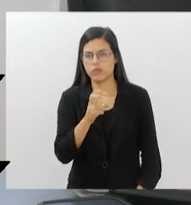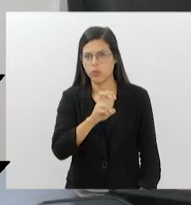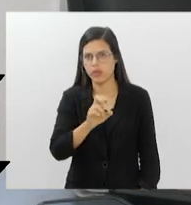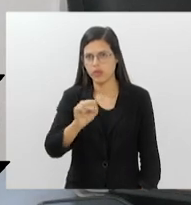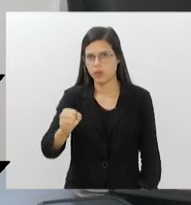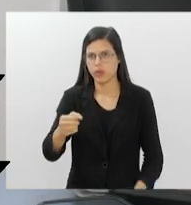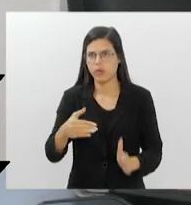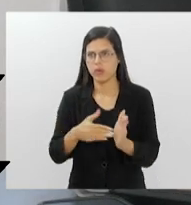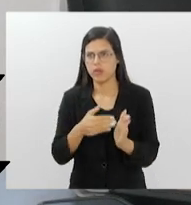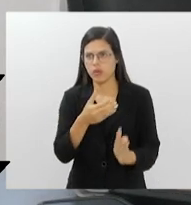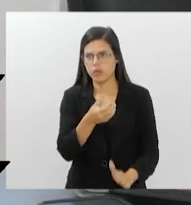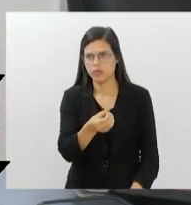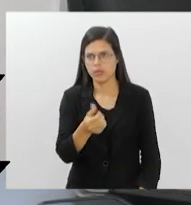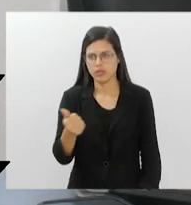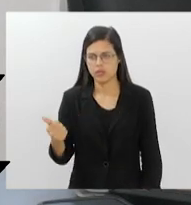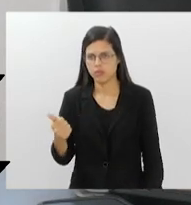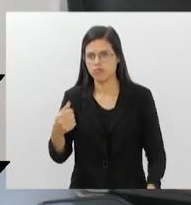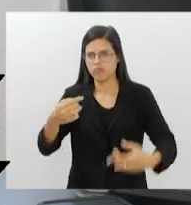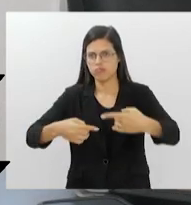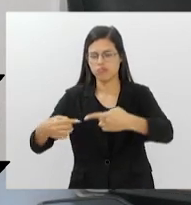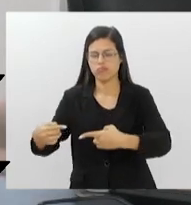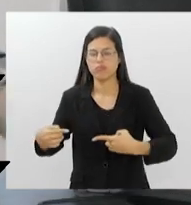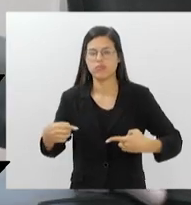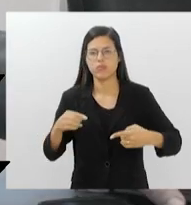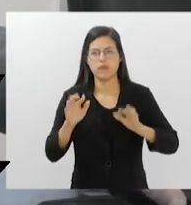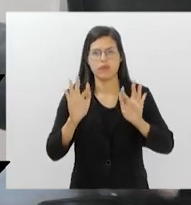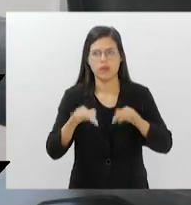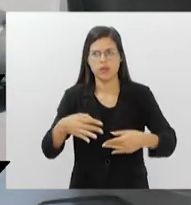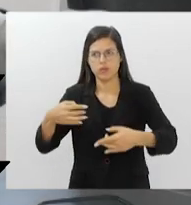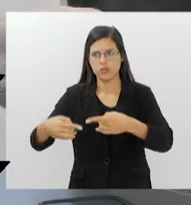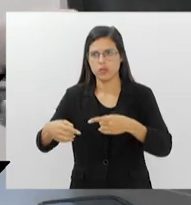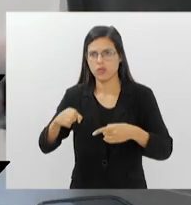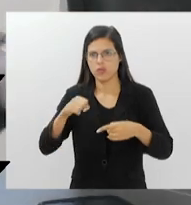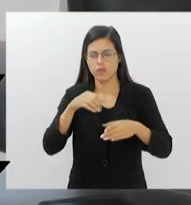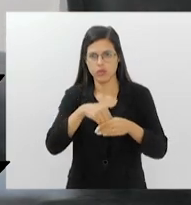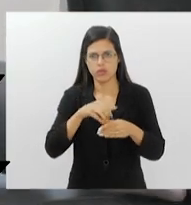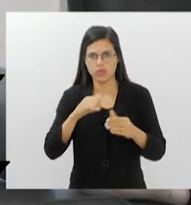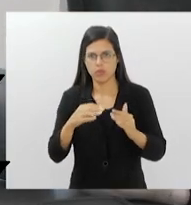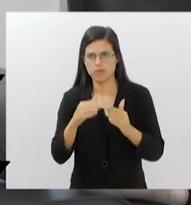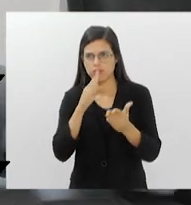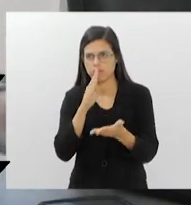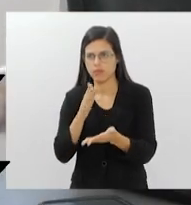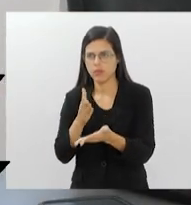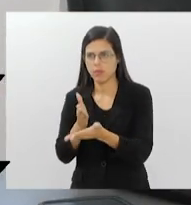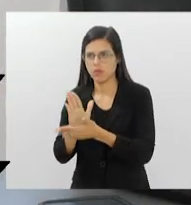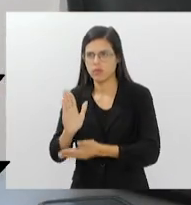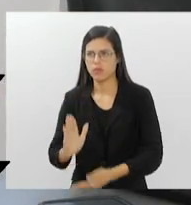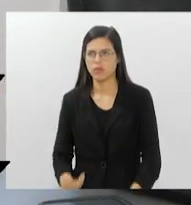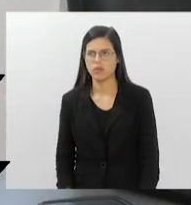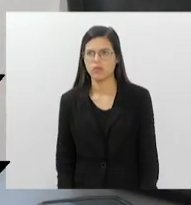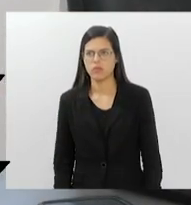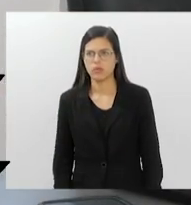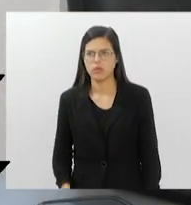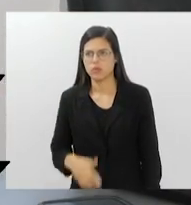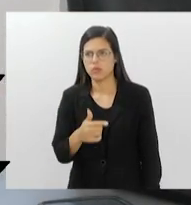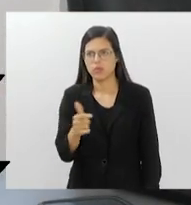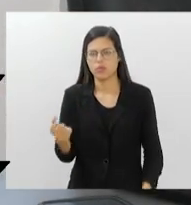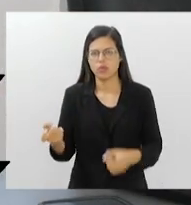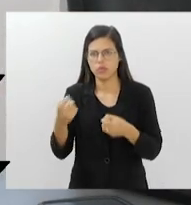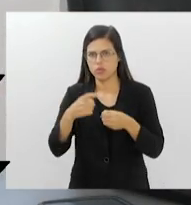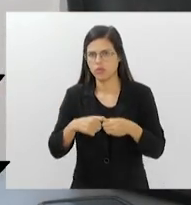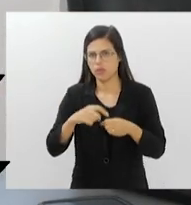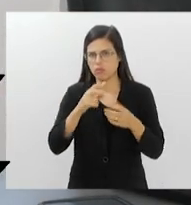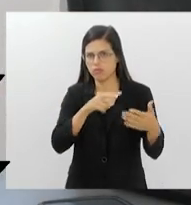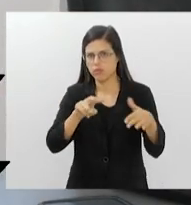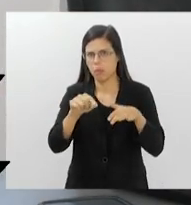discussão não havendo Quem Queira discutir encerrada a discussão em votação senhores que aprovam permaneçam Como estão aprovados os demais a gente retorna na